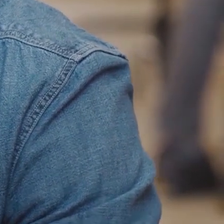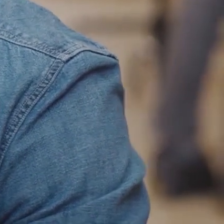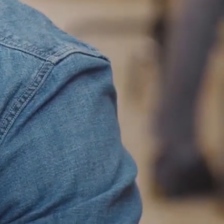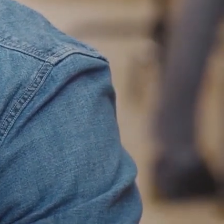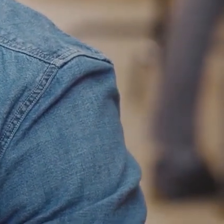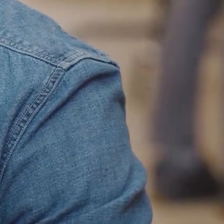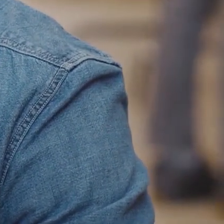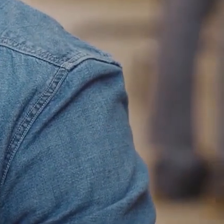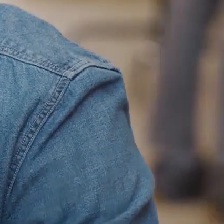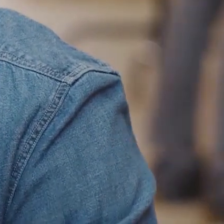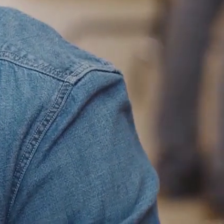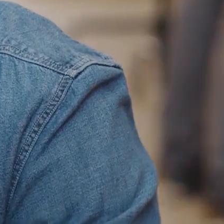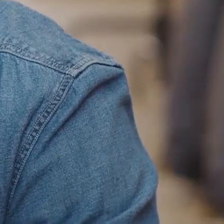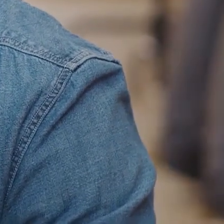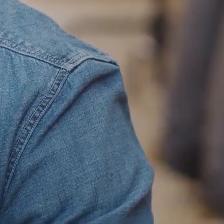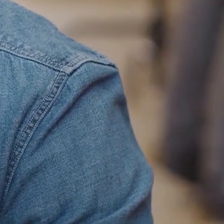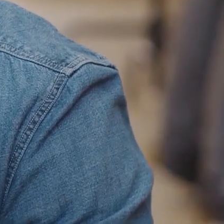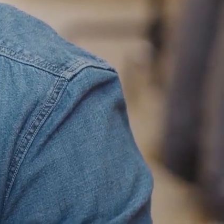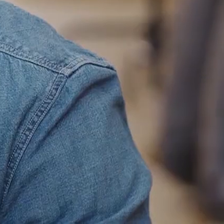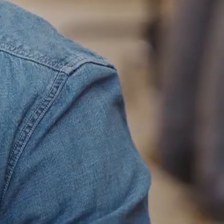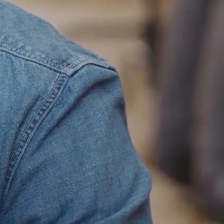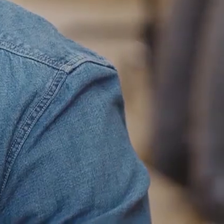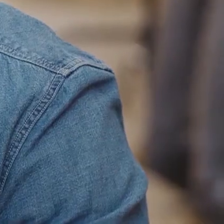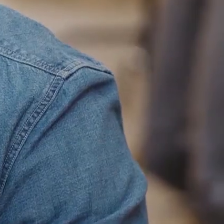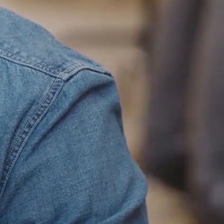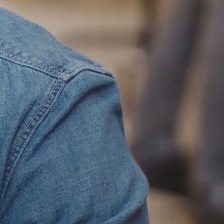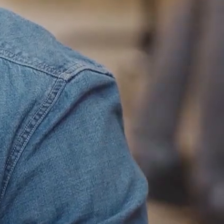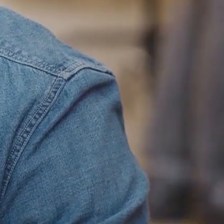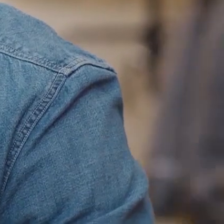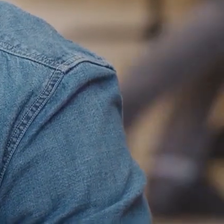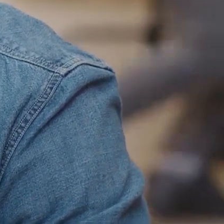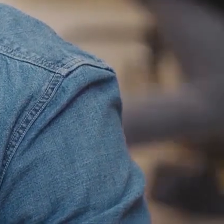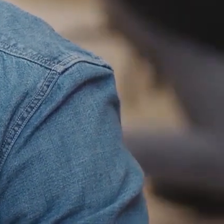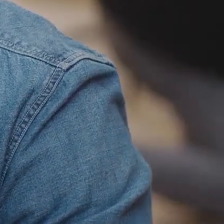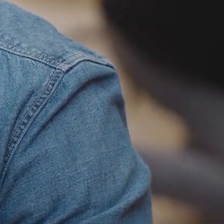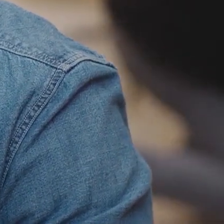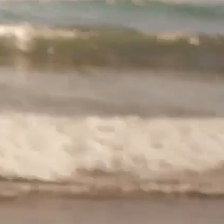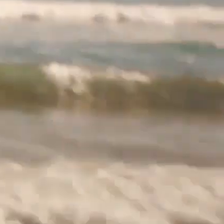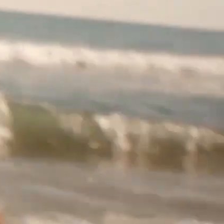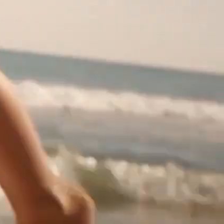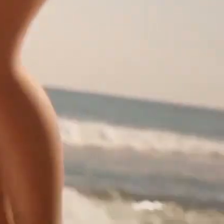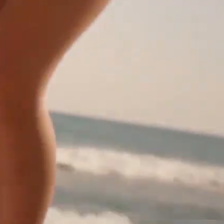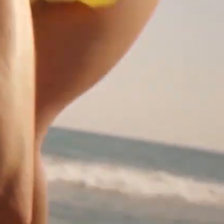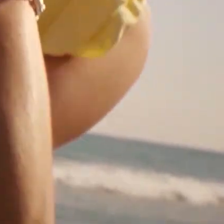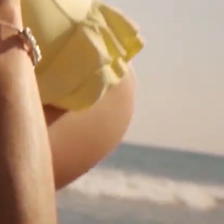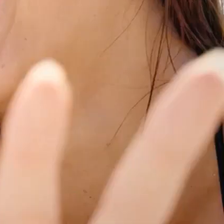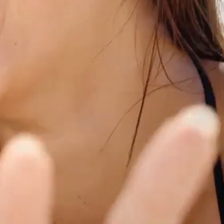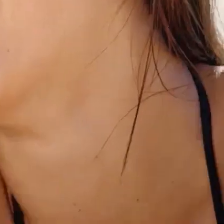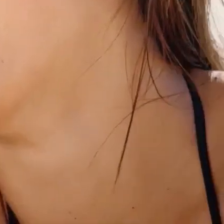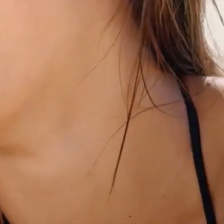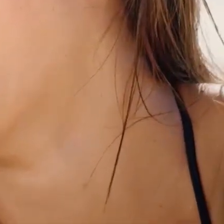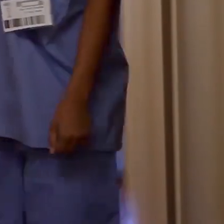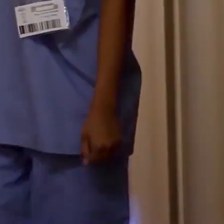era o problema? Há algo absolutamente maravilhoso sobre todo ser humano. Você e eu fomos criados por Deus. Quer dizer que você não